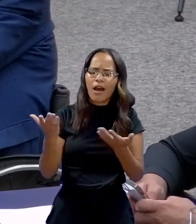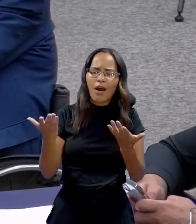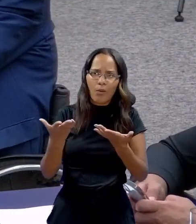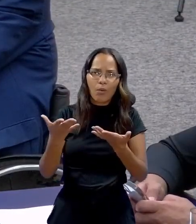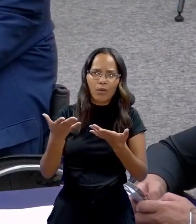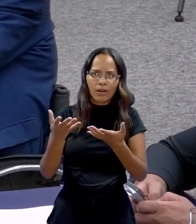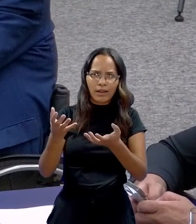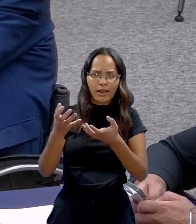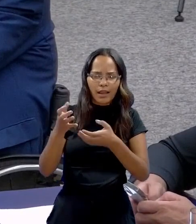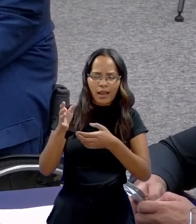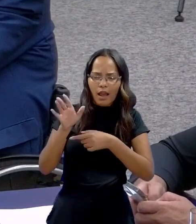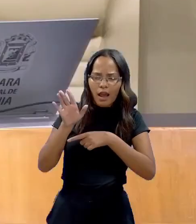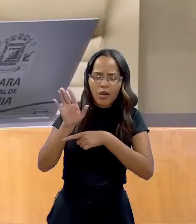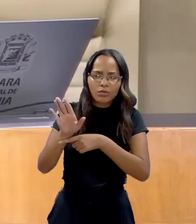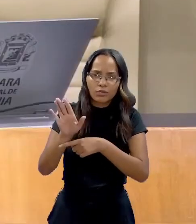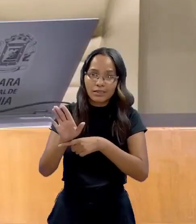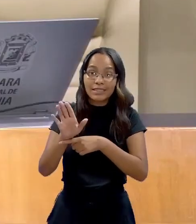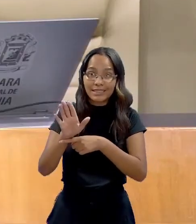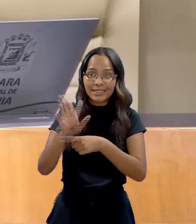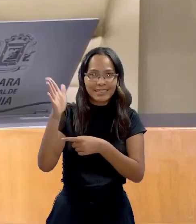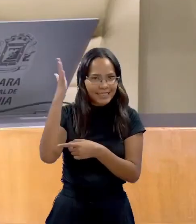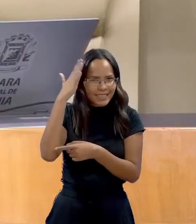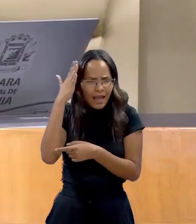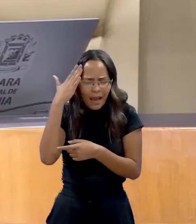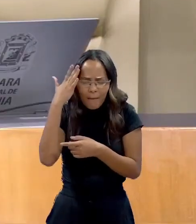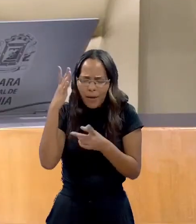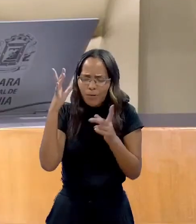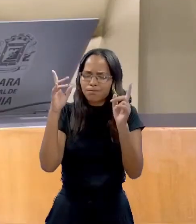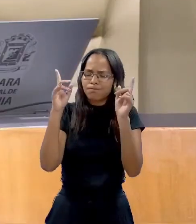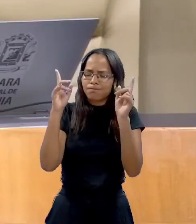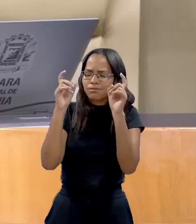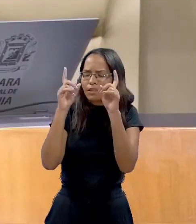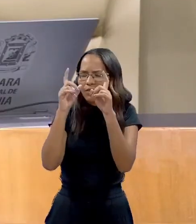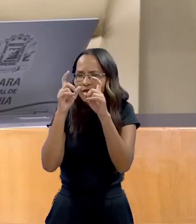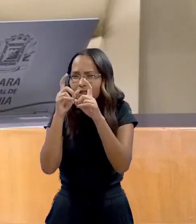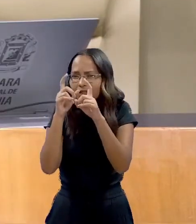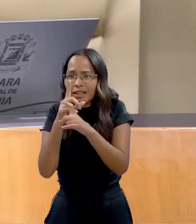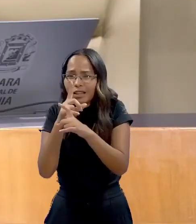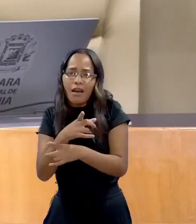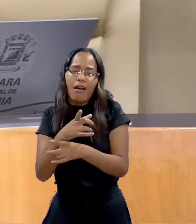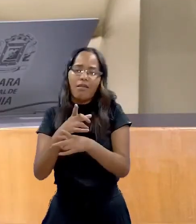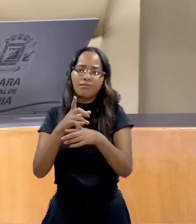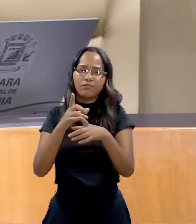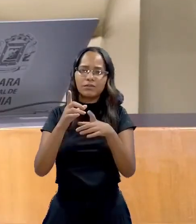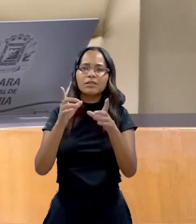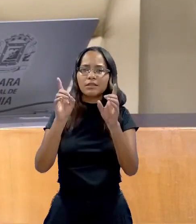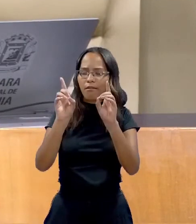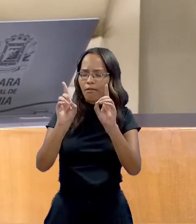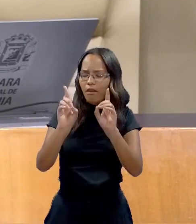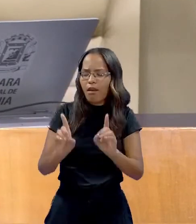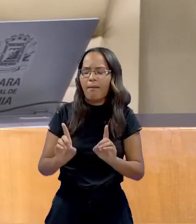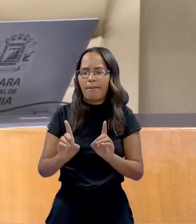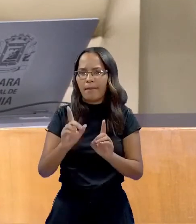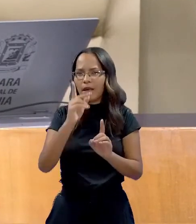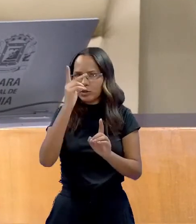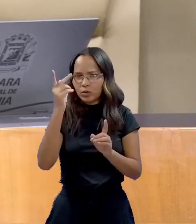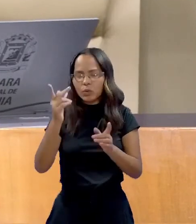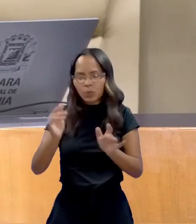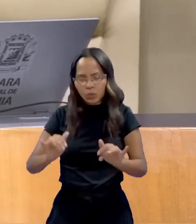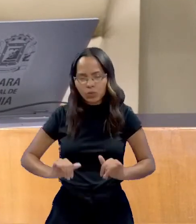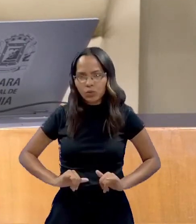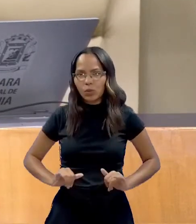Excelência que vive na pele a dificuldade e flexibilizando para a população